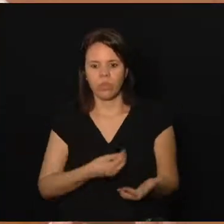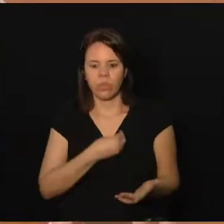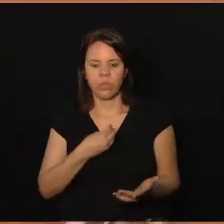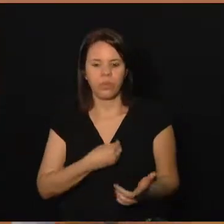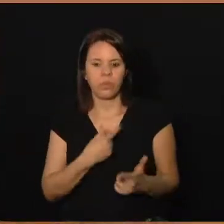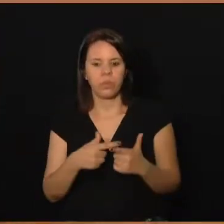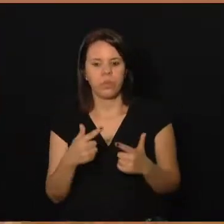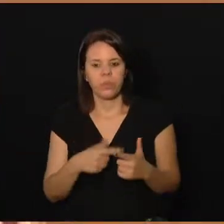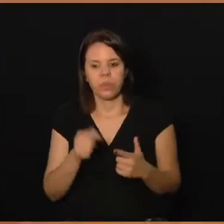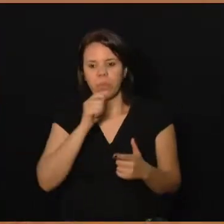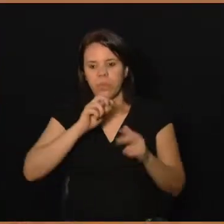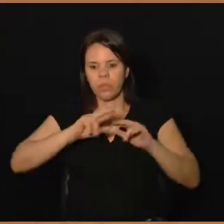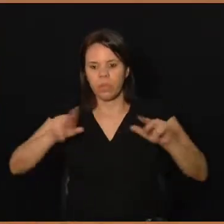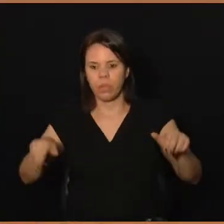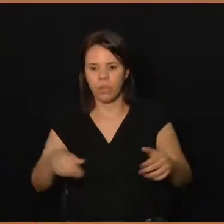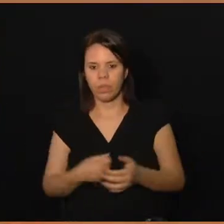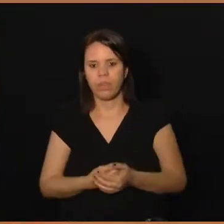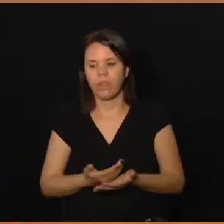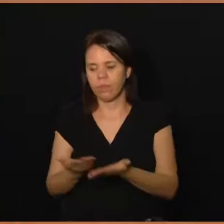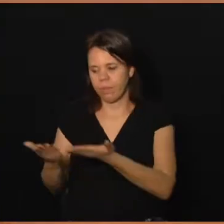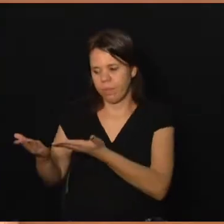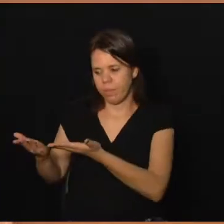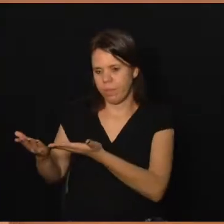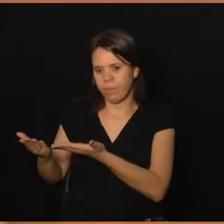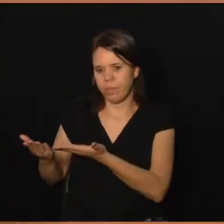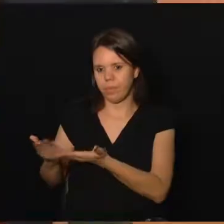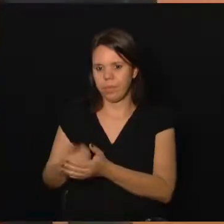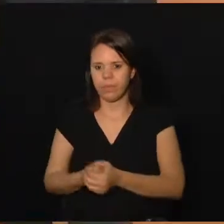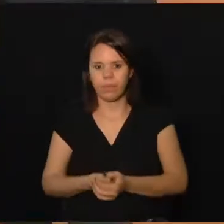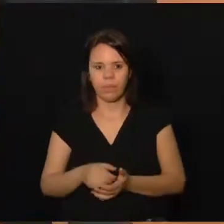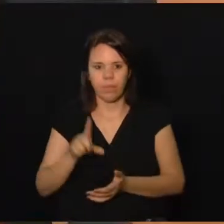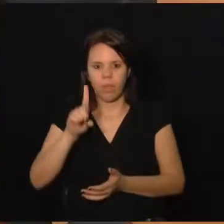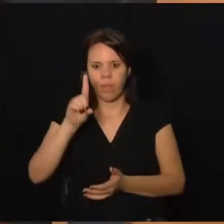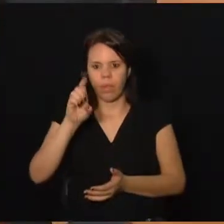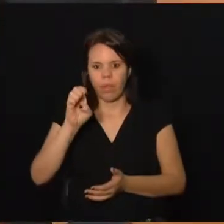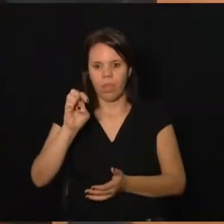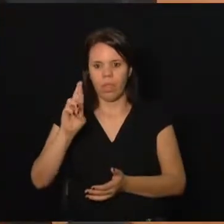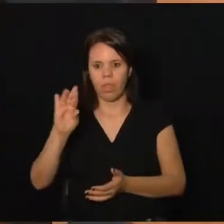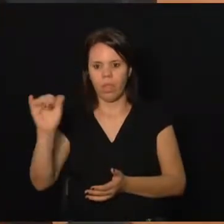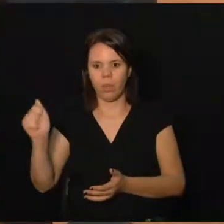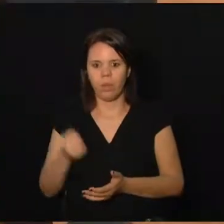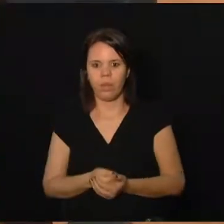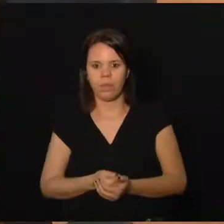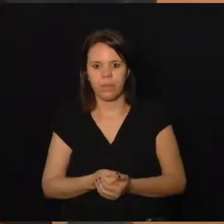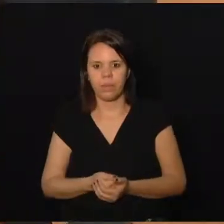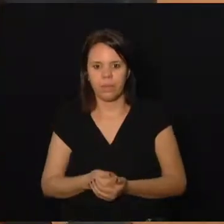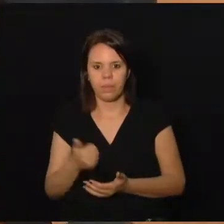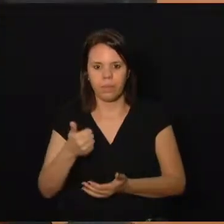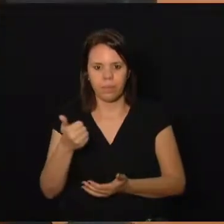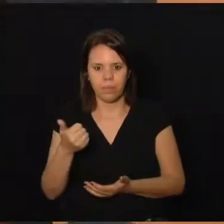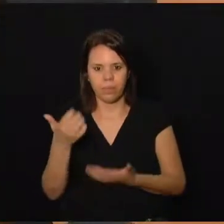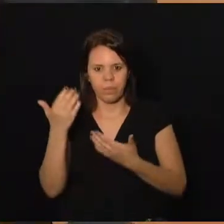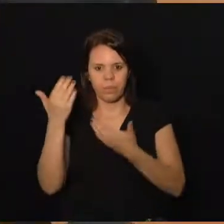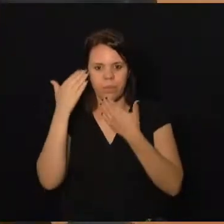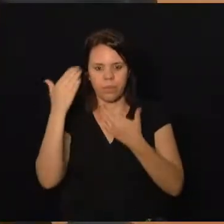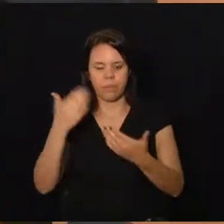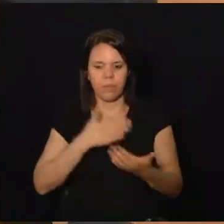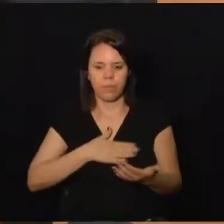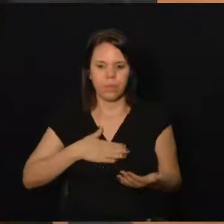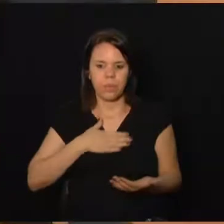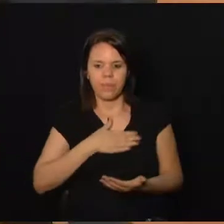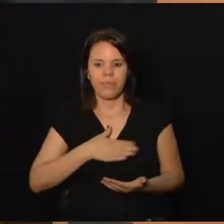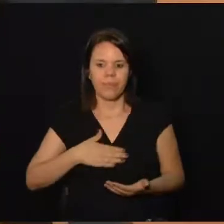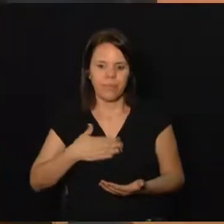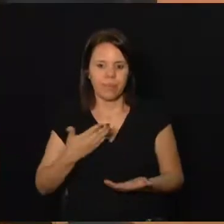drogas. É com você, Débora Santos. Em primeiro lugar, o prazer é todo